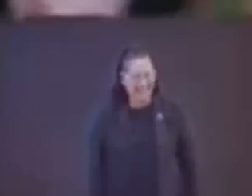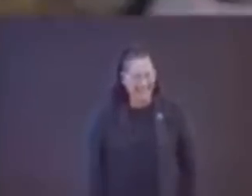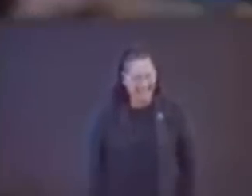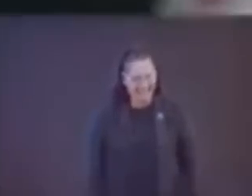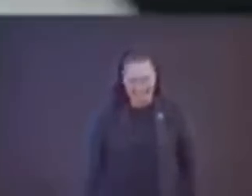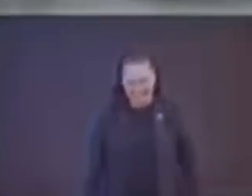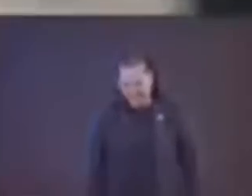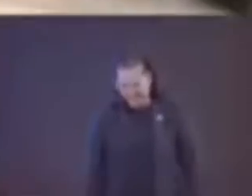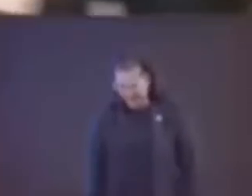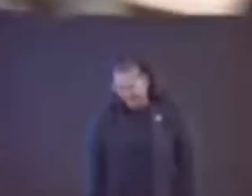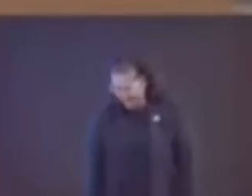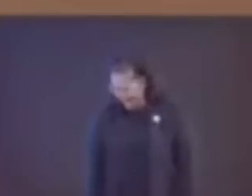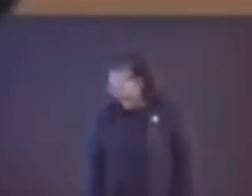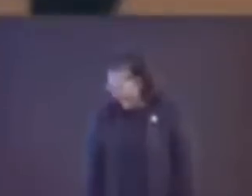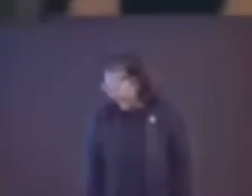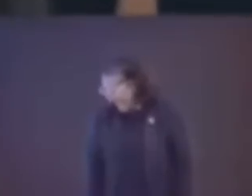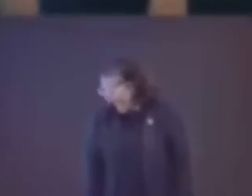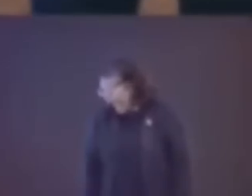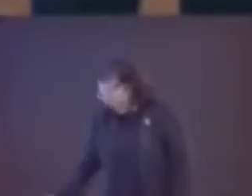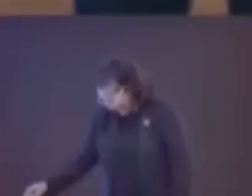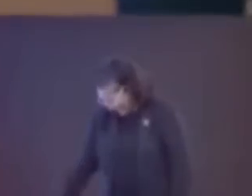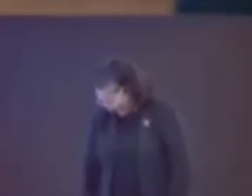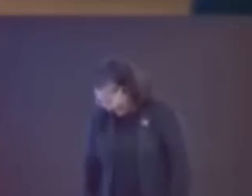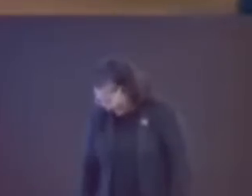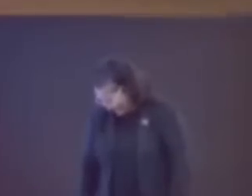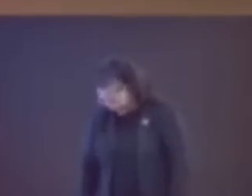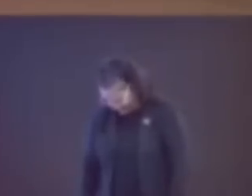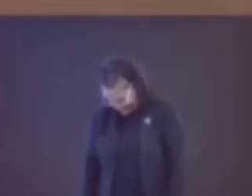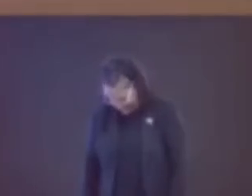Meu Deus do céu!